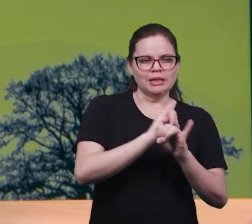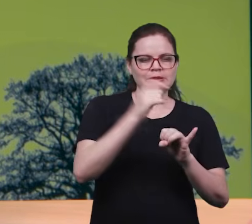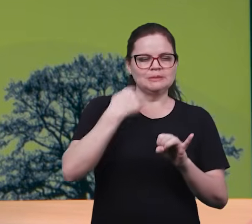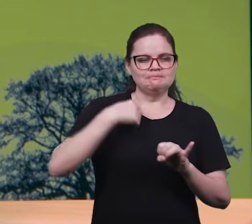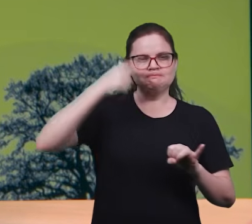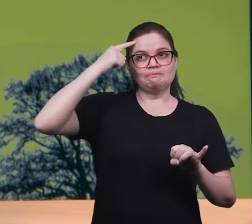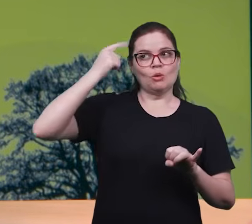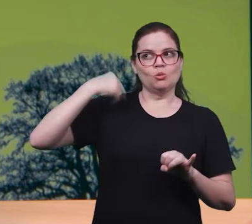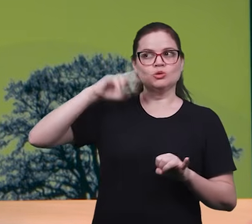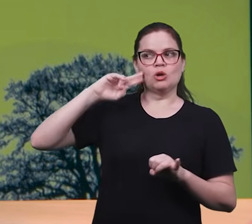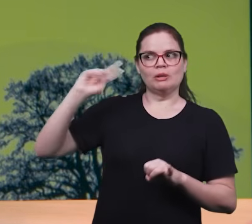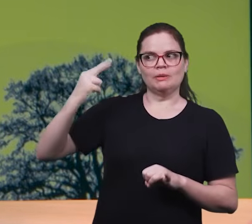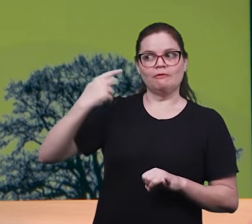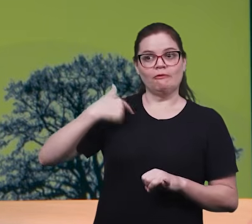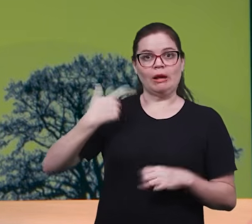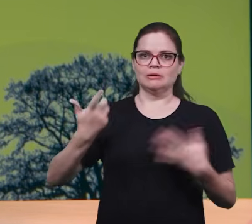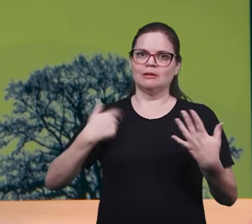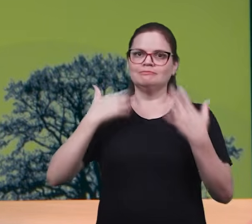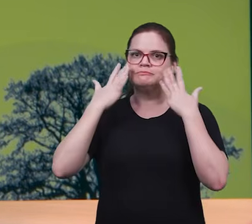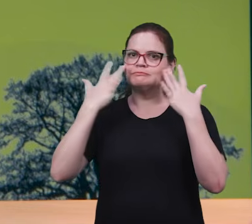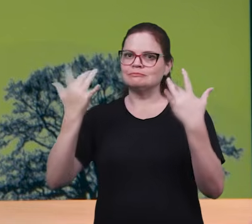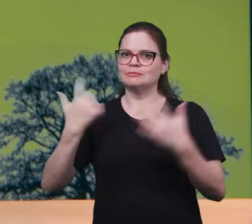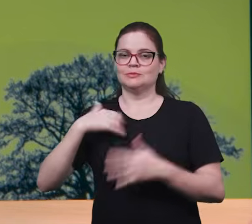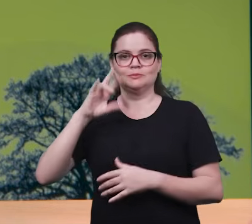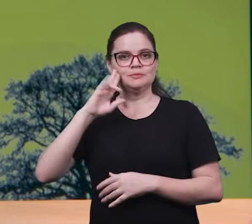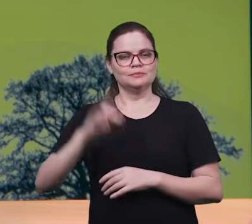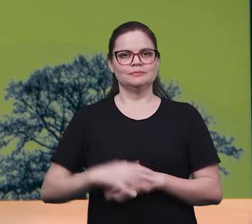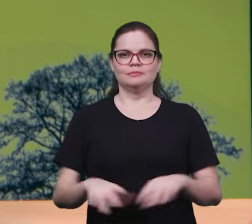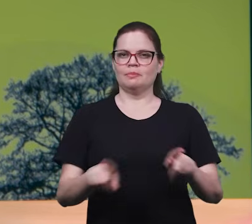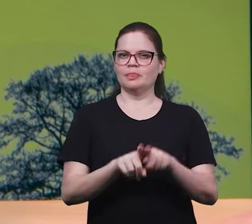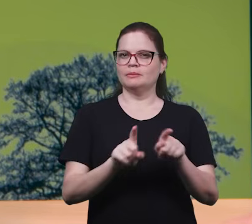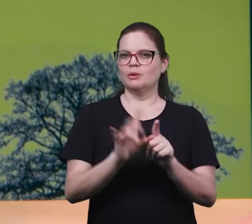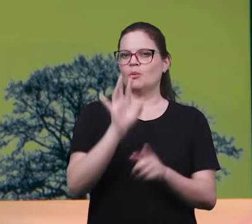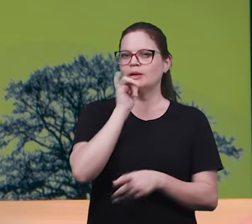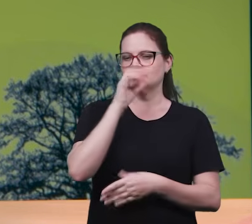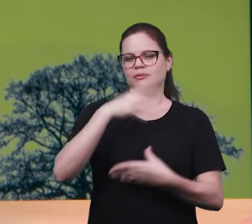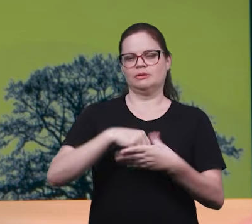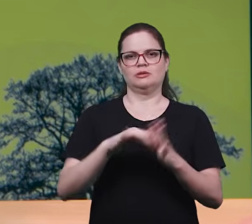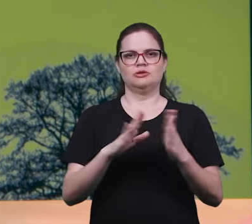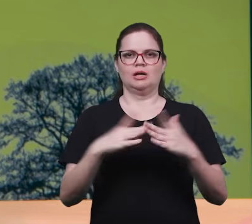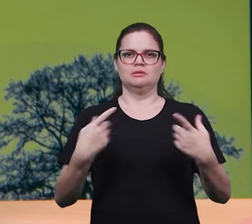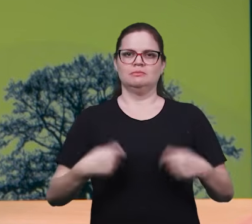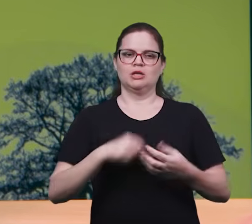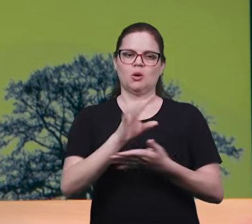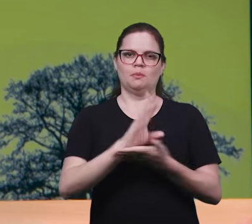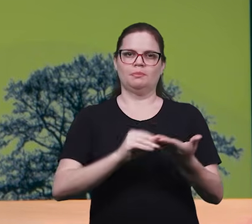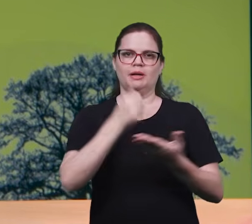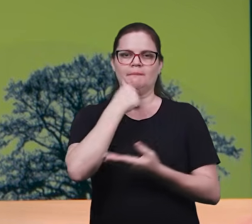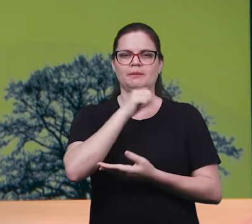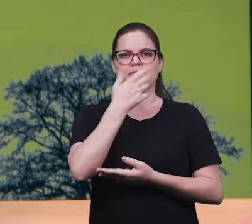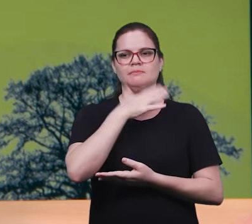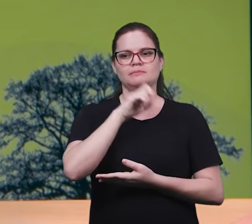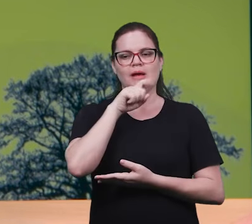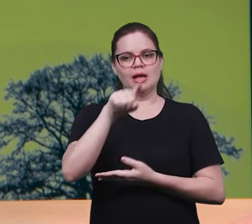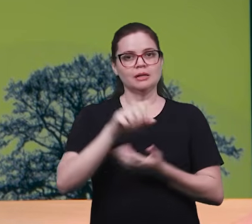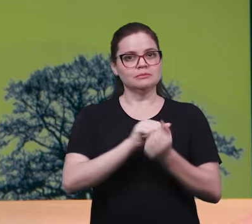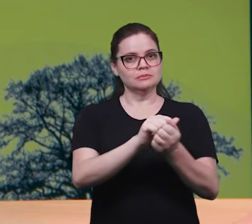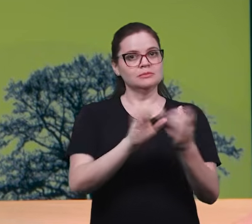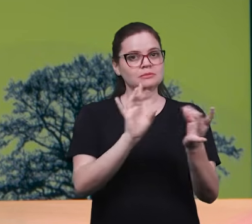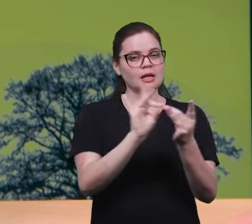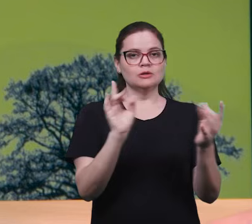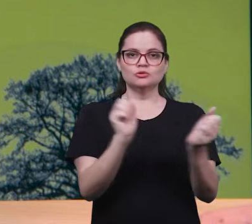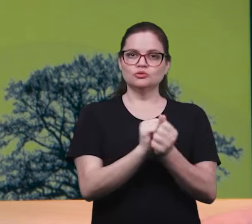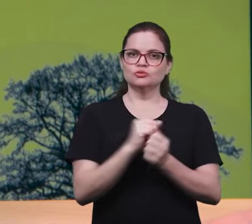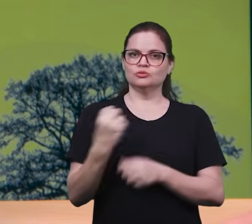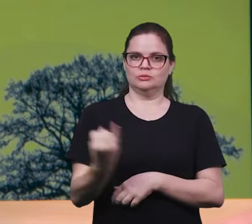temor. Então, é importante que o exemplo esteja dentro do lar. O pai, a mãe estejam acompanhando. É